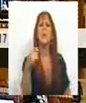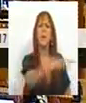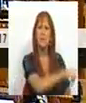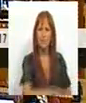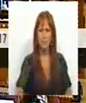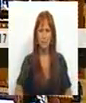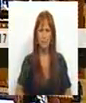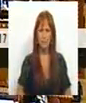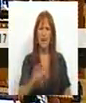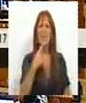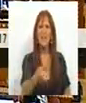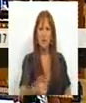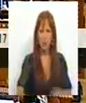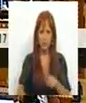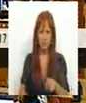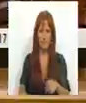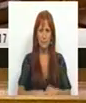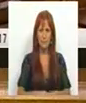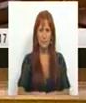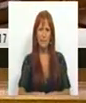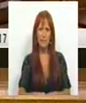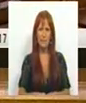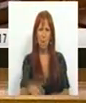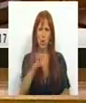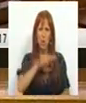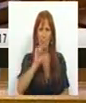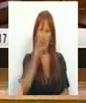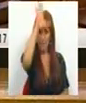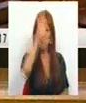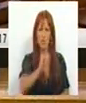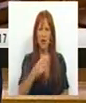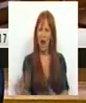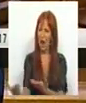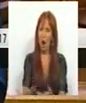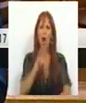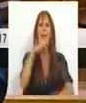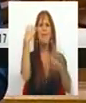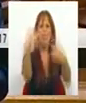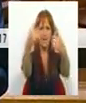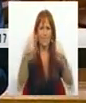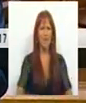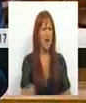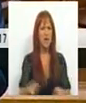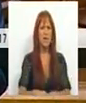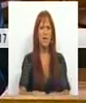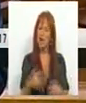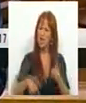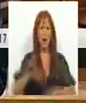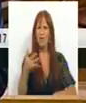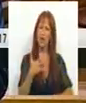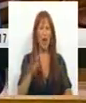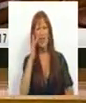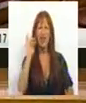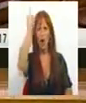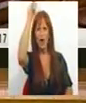Presidente, dizendo que o Sr. Primeiro-Ministro terá agora a oportunidade, não deixe escapar, Dr.